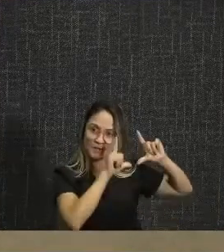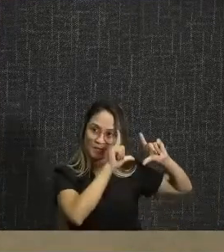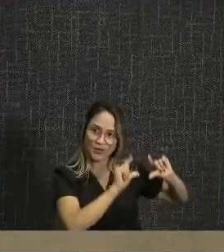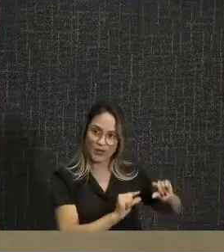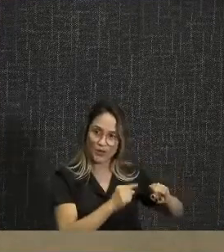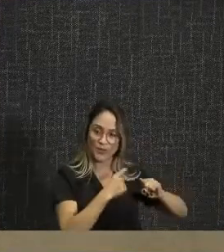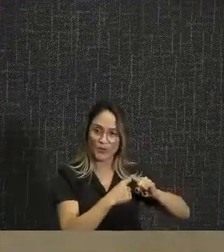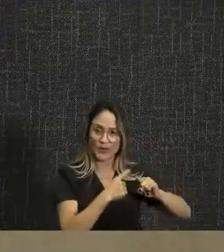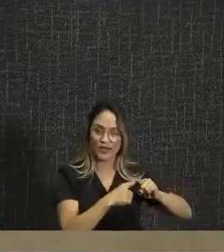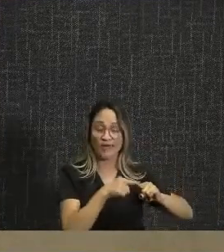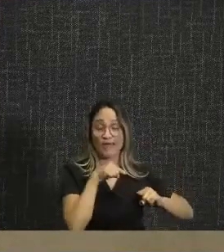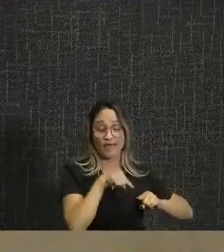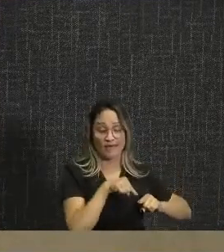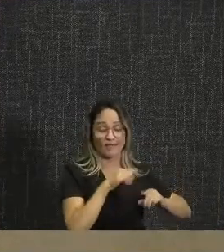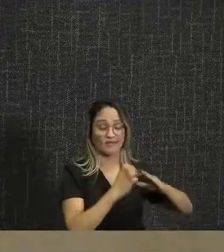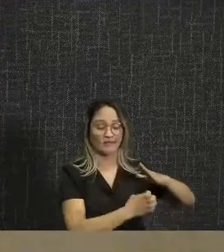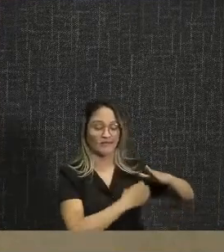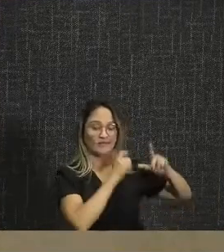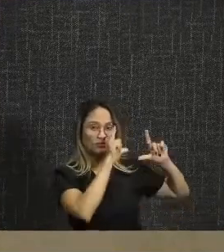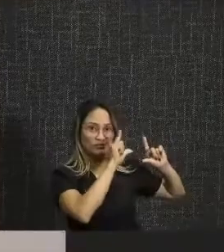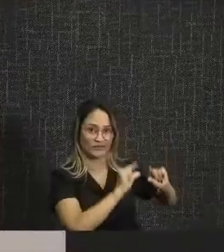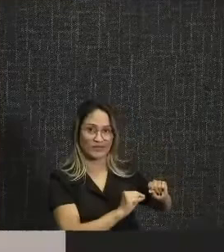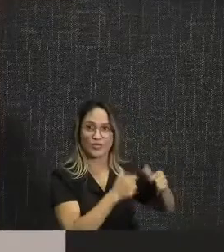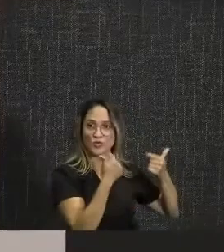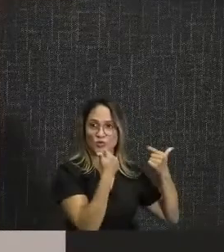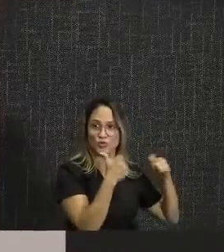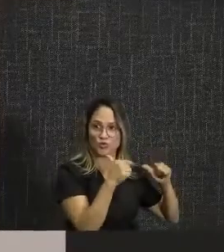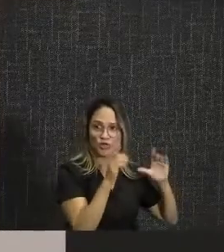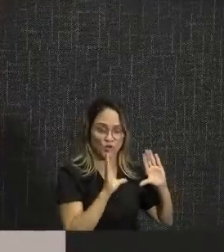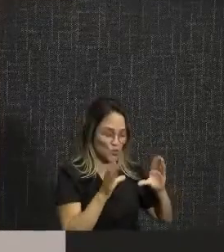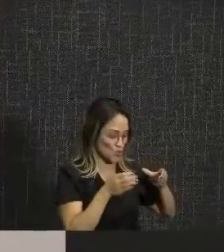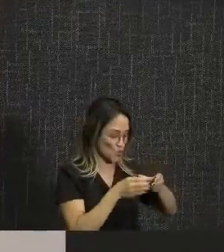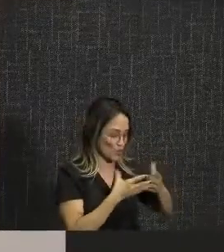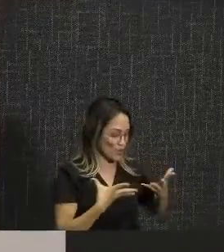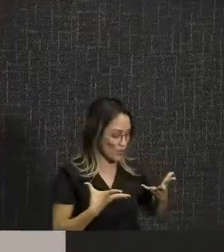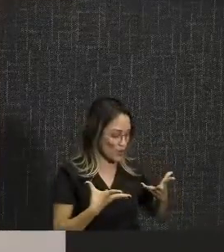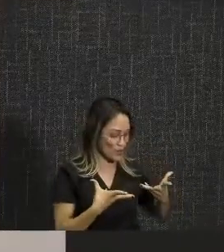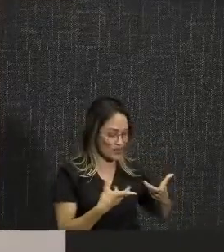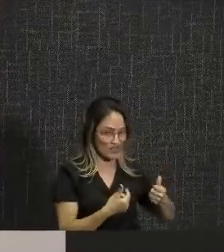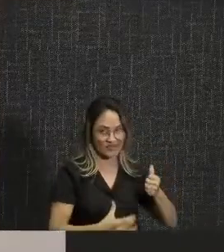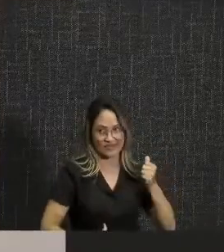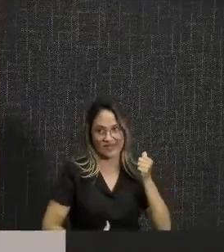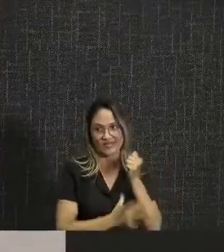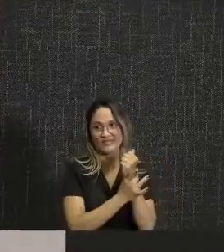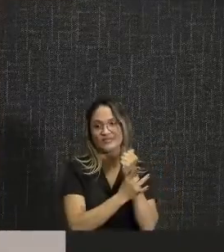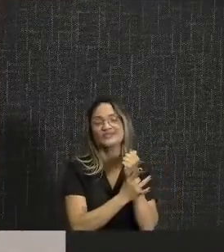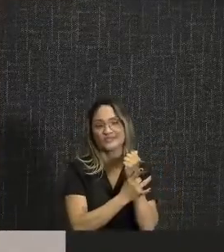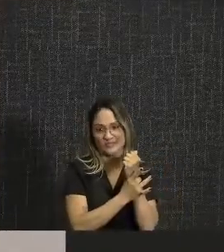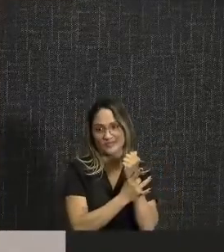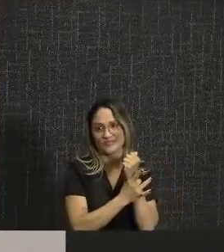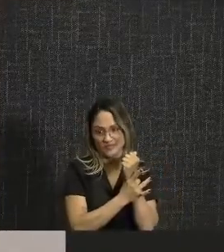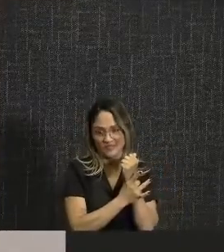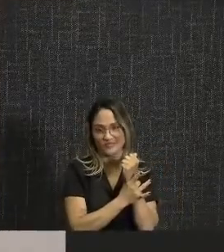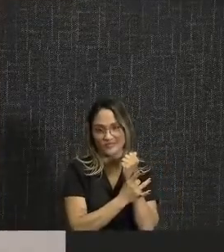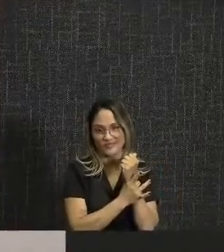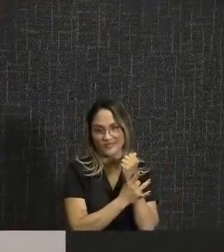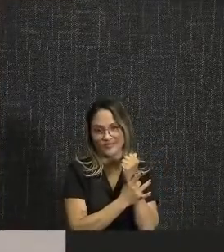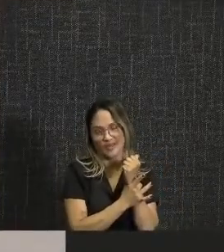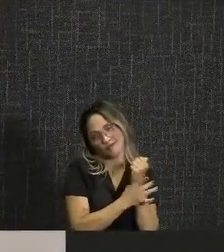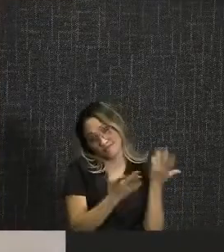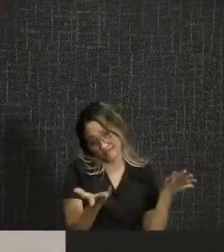e pequenas empresas, elas não têm o conjunto e nem a qualidade de garantias bancárias que um player grande pode